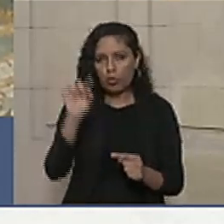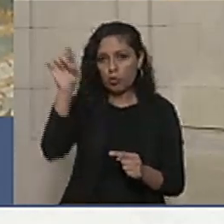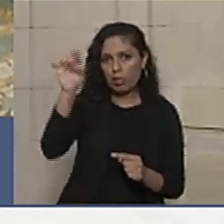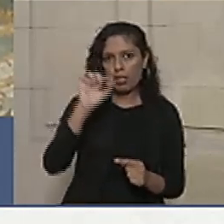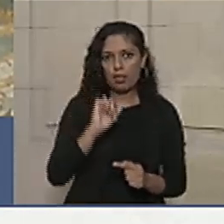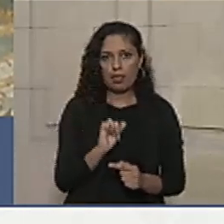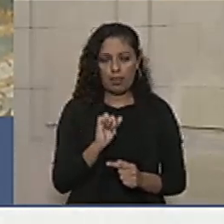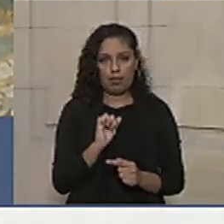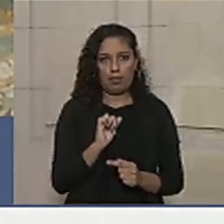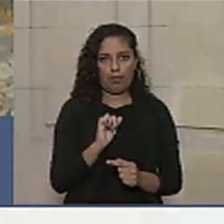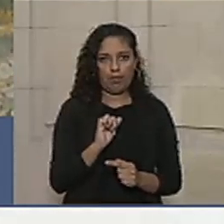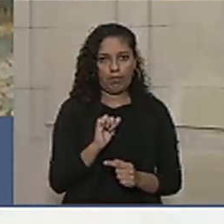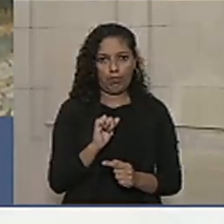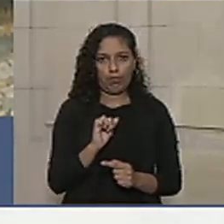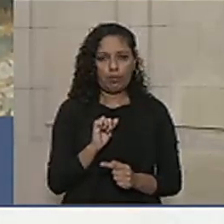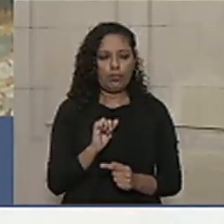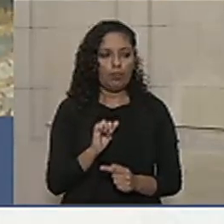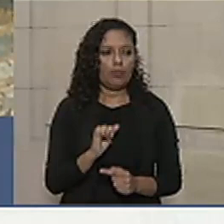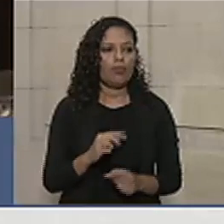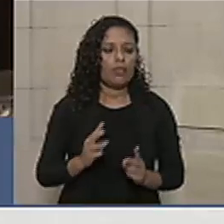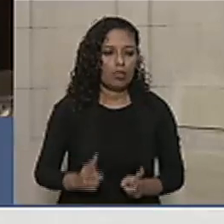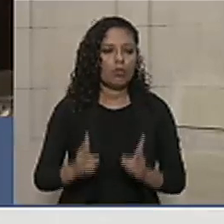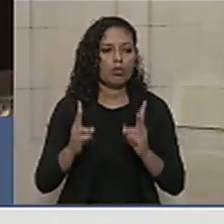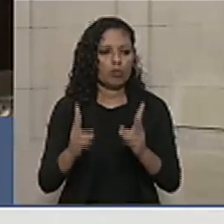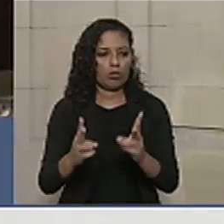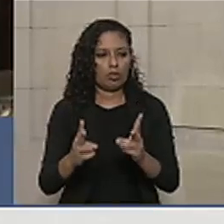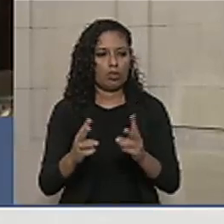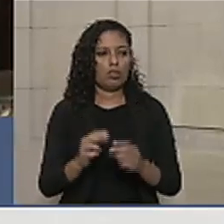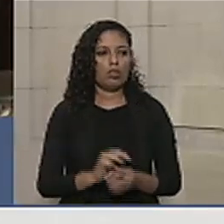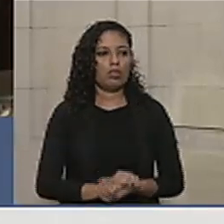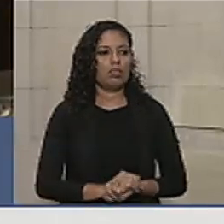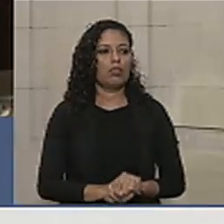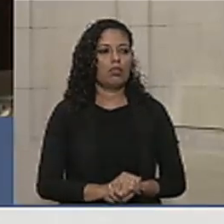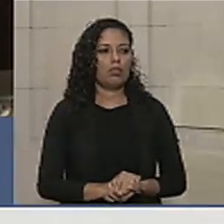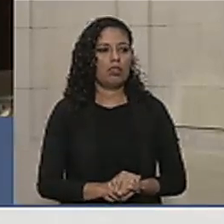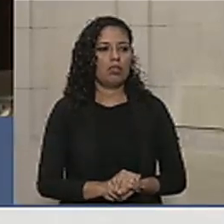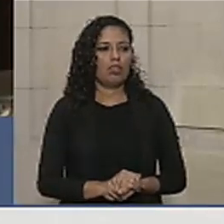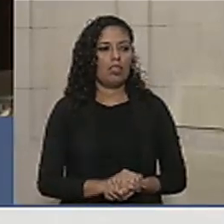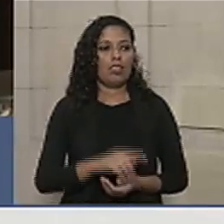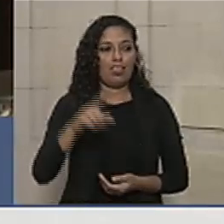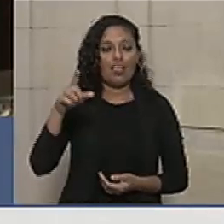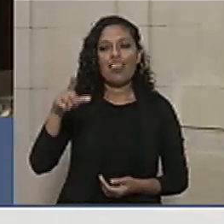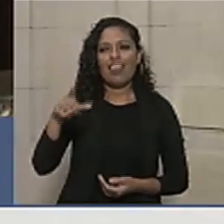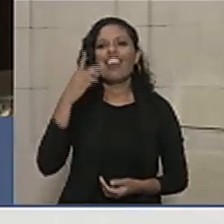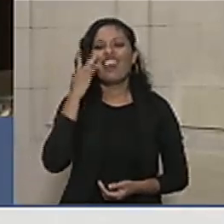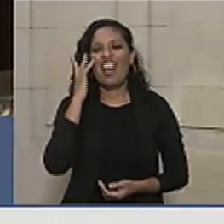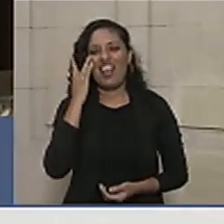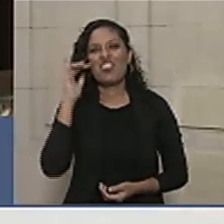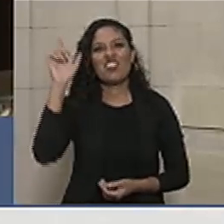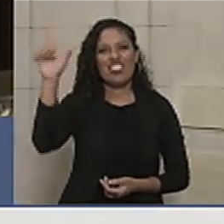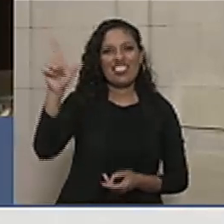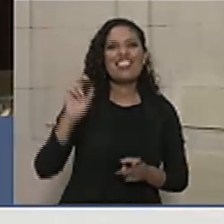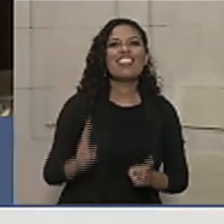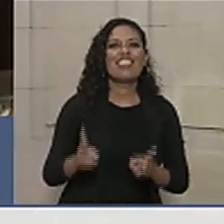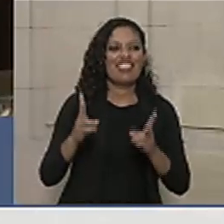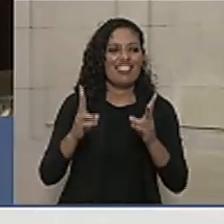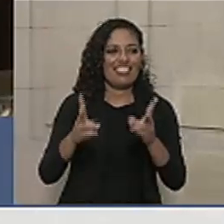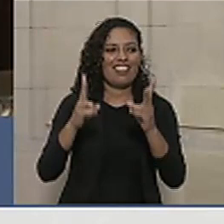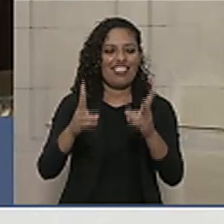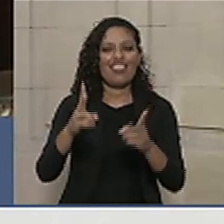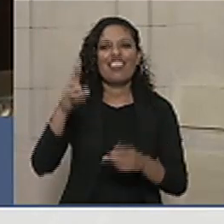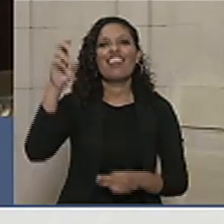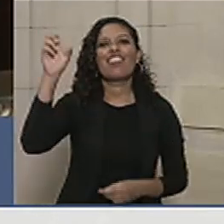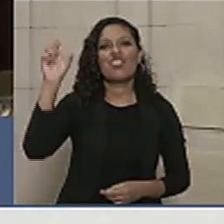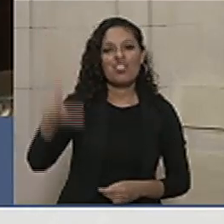Obrigada. Porque, continuando, mesmo sendo ele um neófito da vida